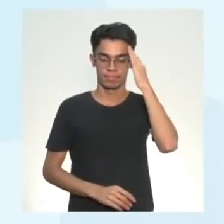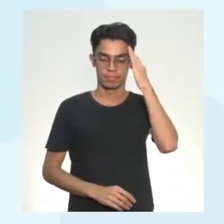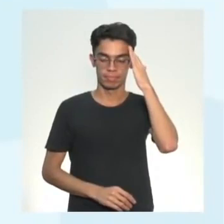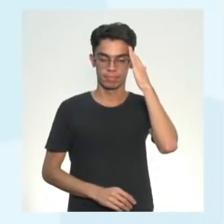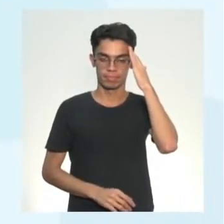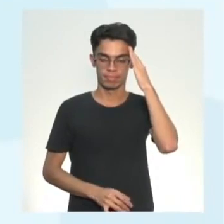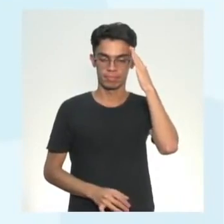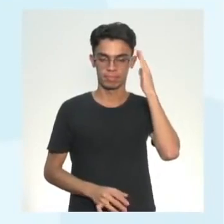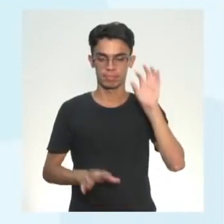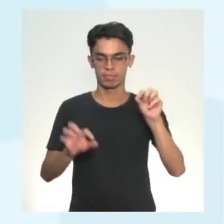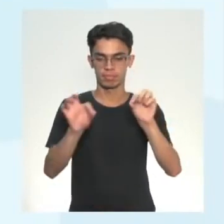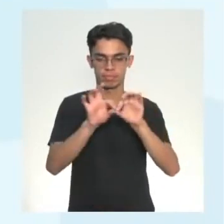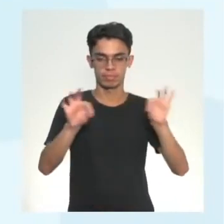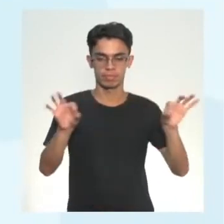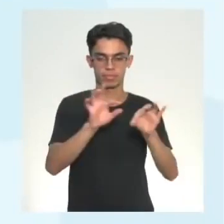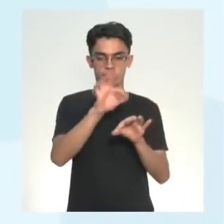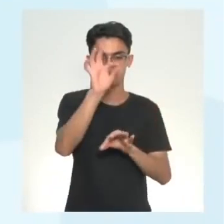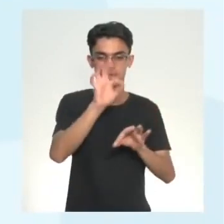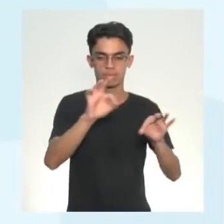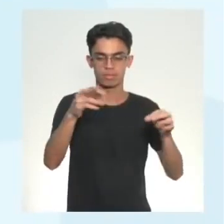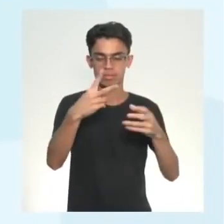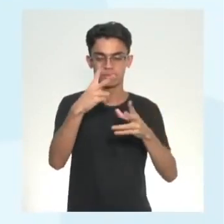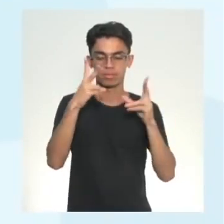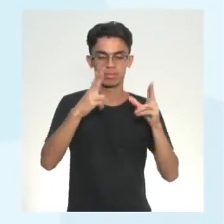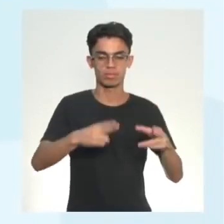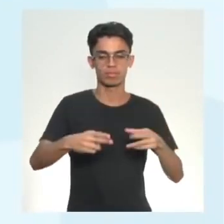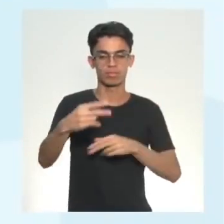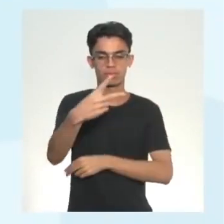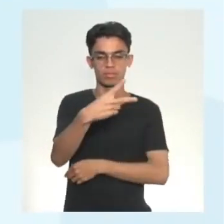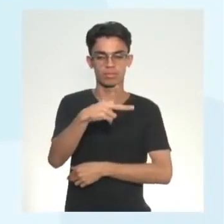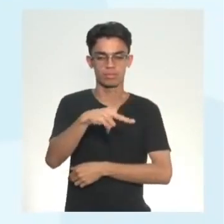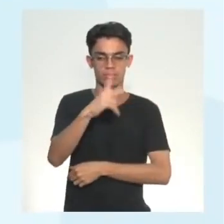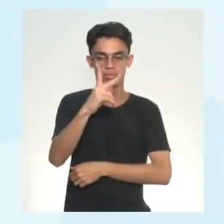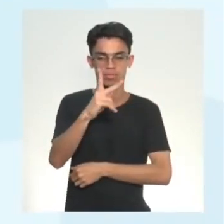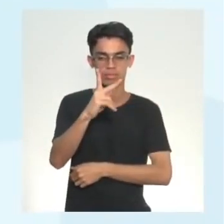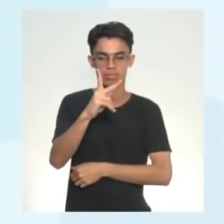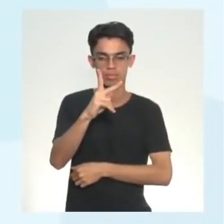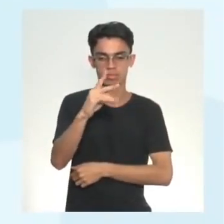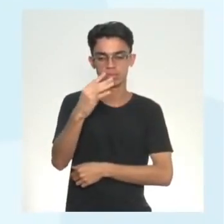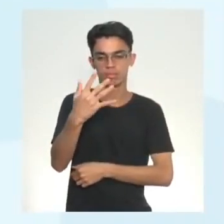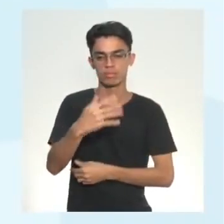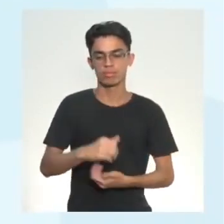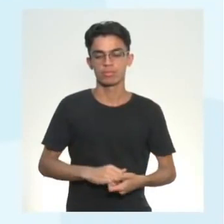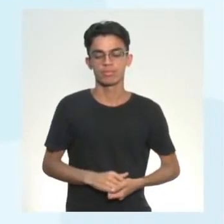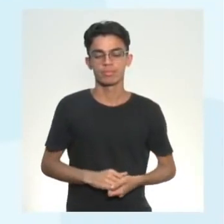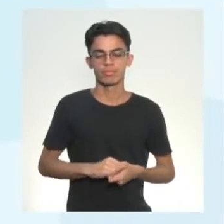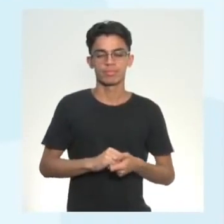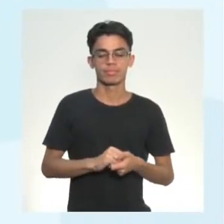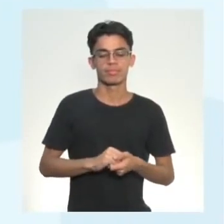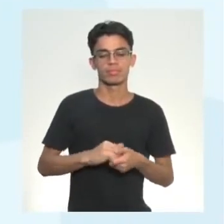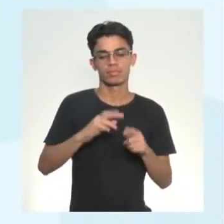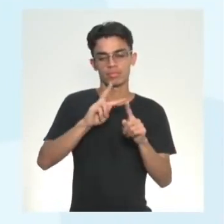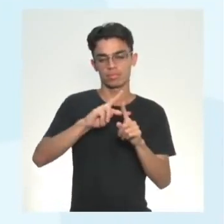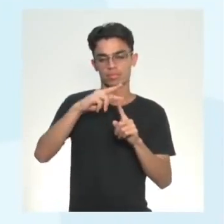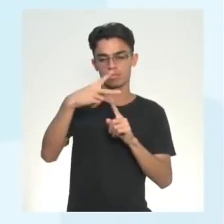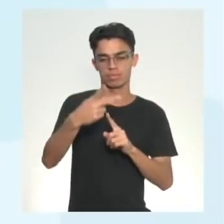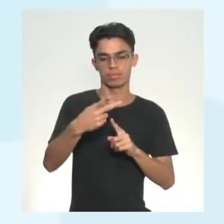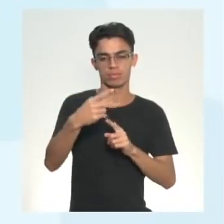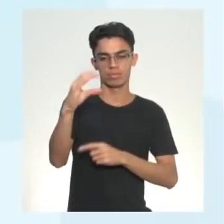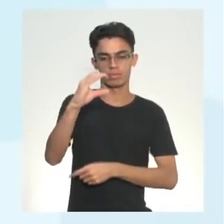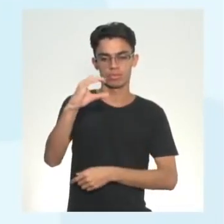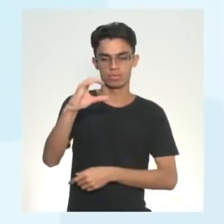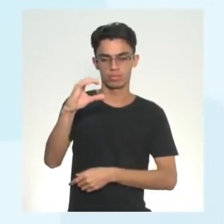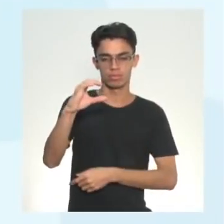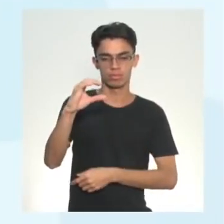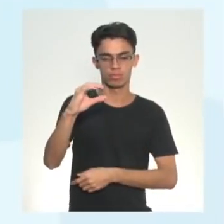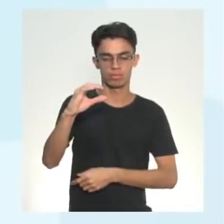o perímetro é igual ao K do lado, portanto, ele é duplicado. Letra C.